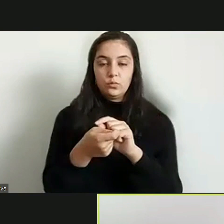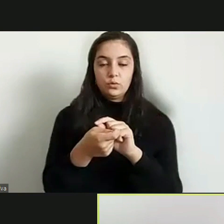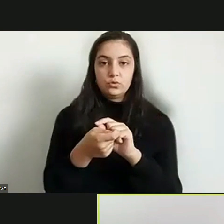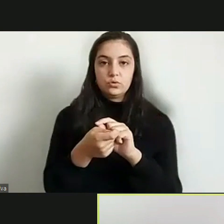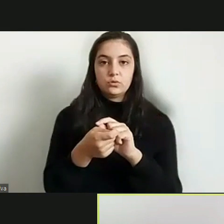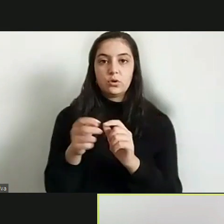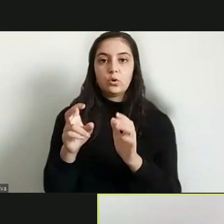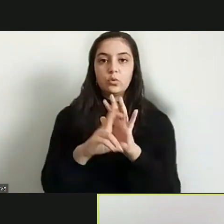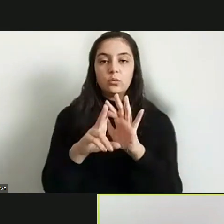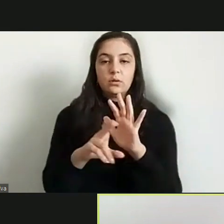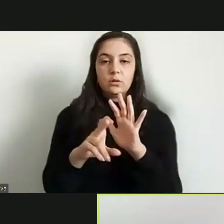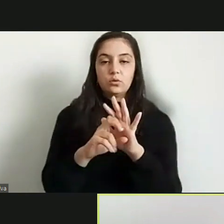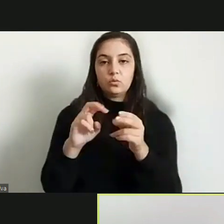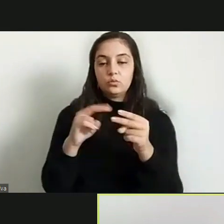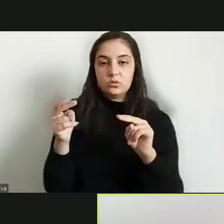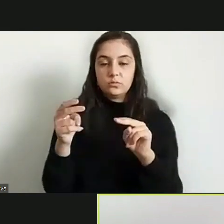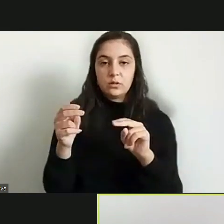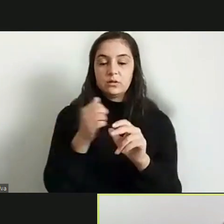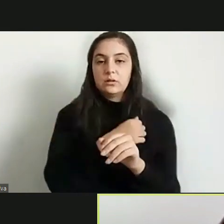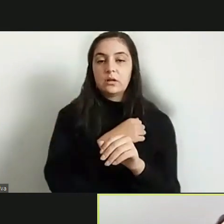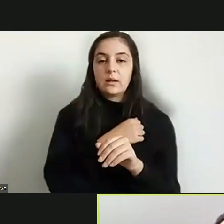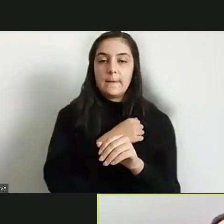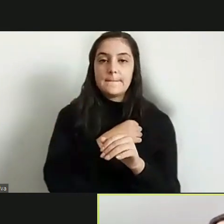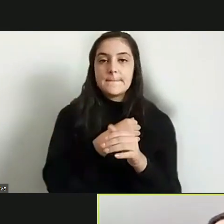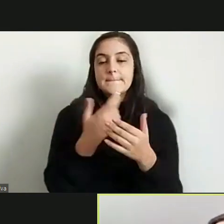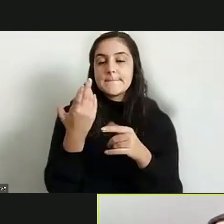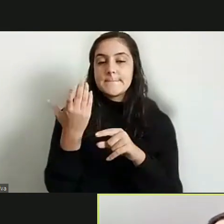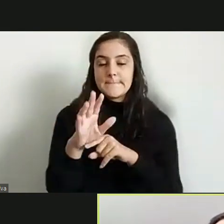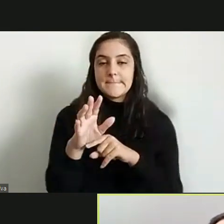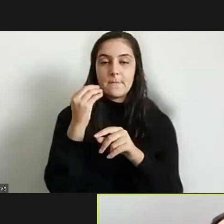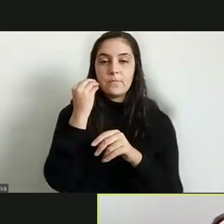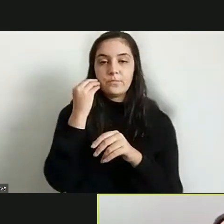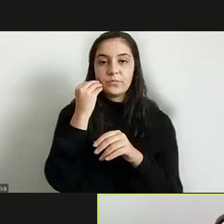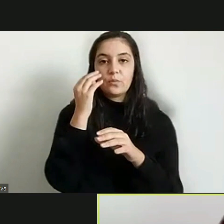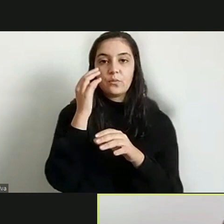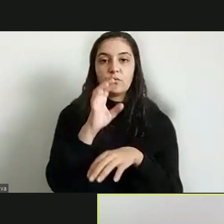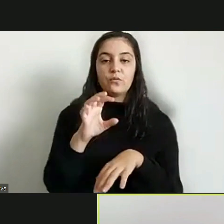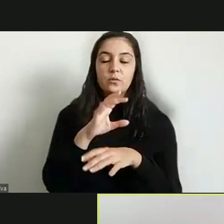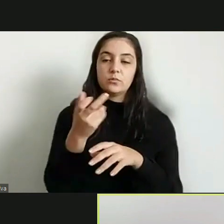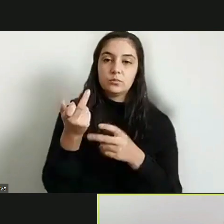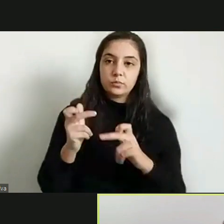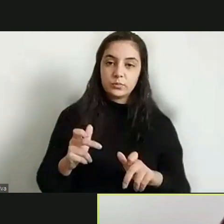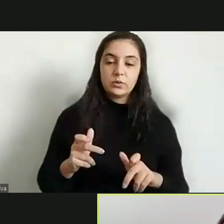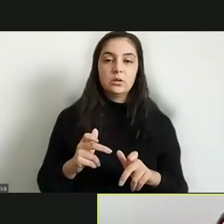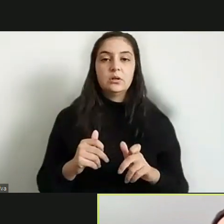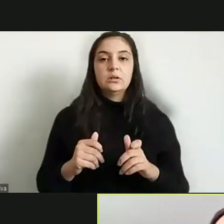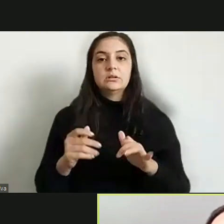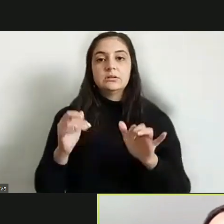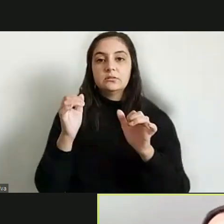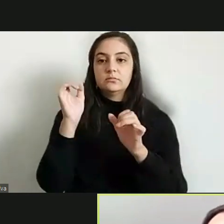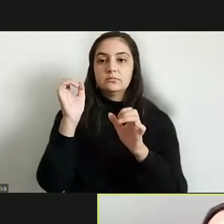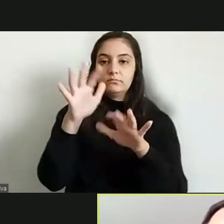municipal de habitação. E, portanto, é um exemplo de como também há estes métodos que estão a acontecer, de painéis de